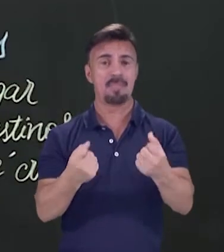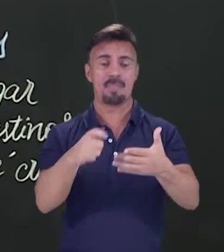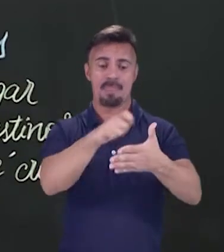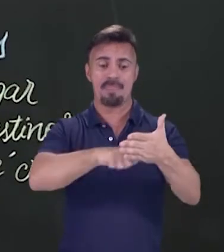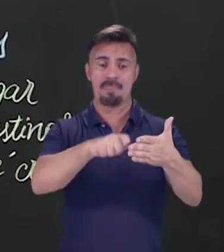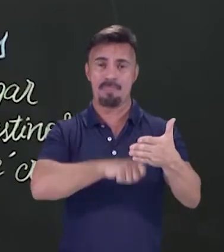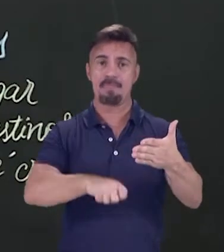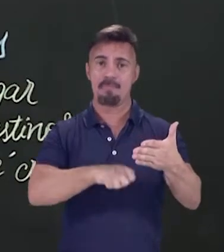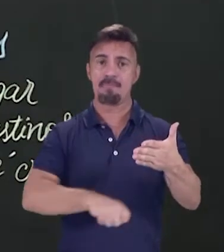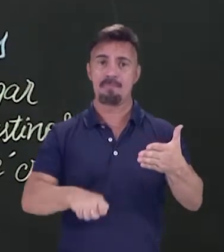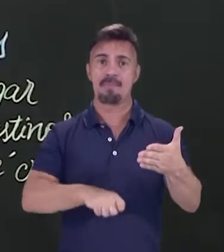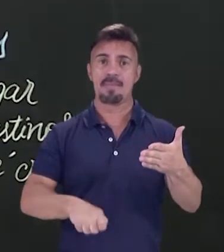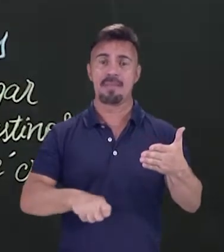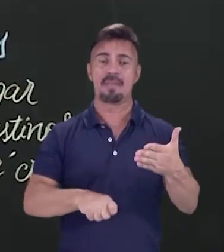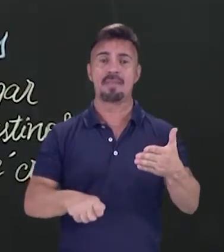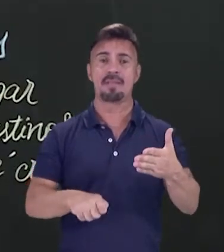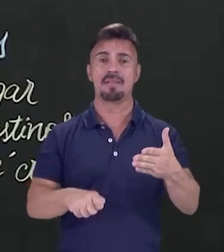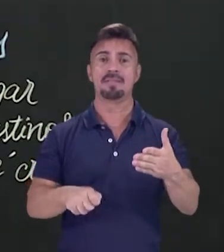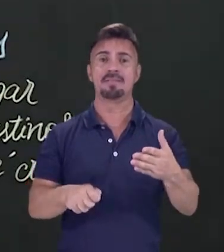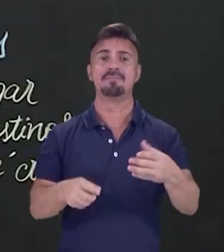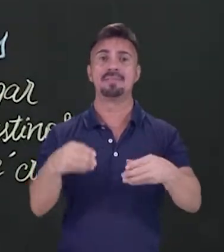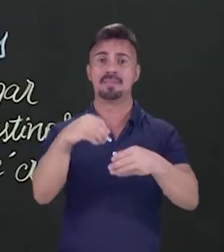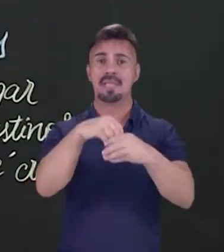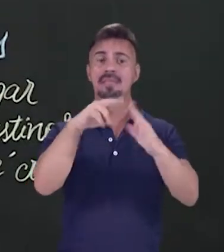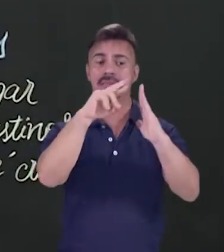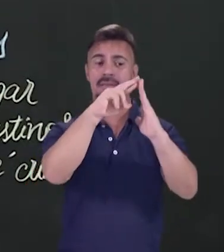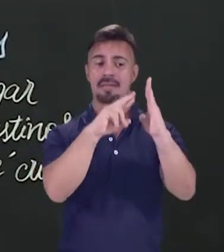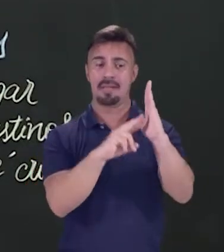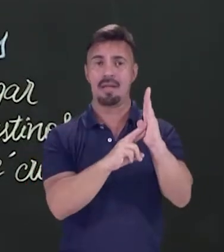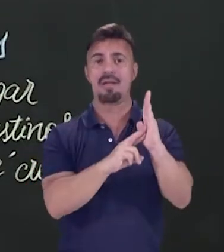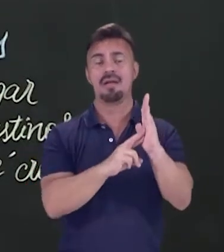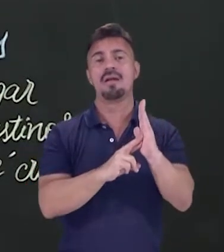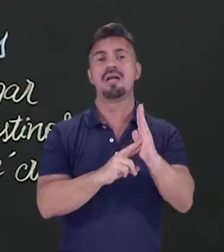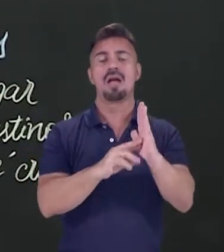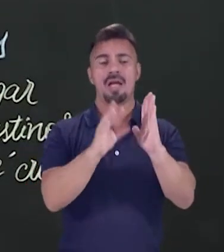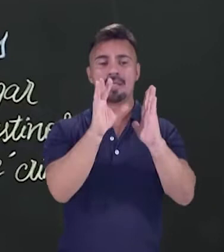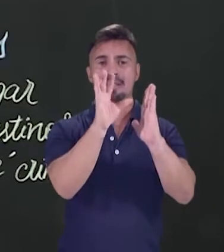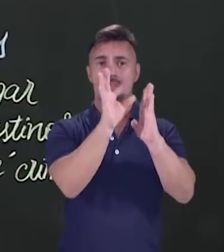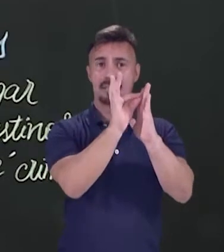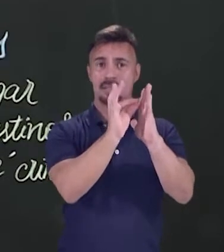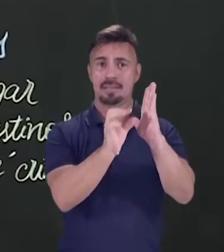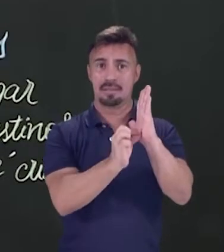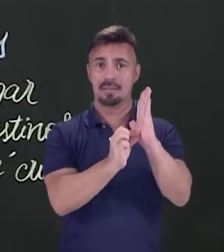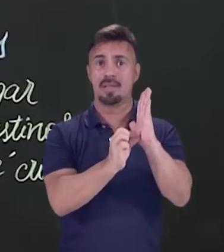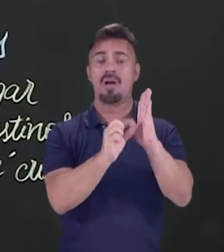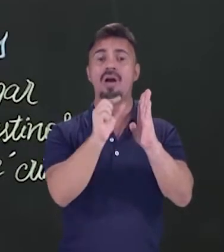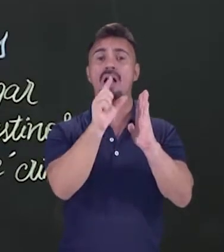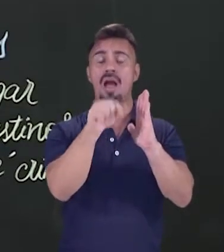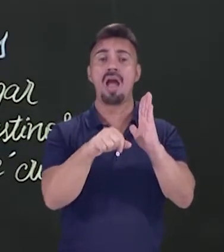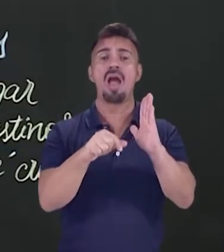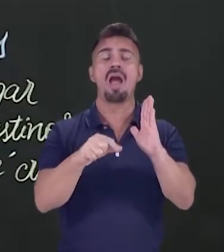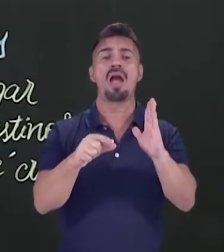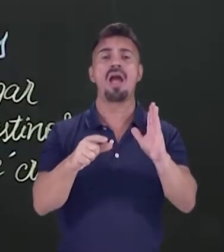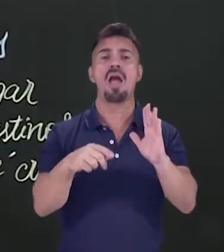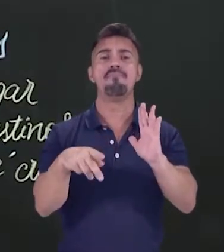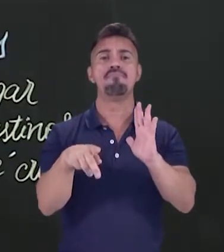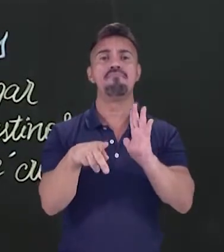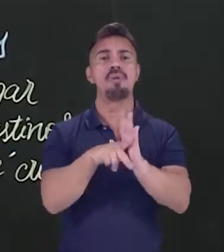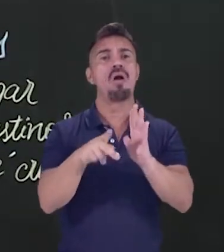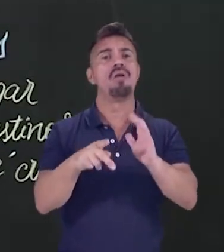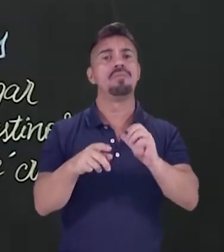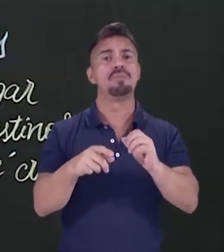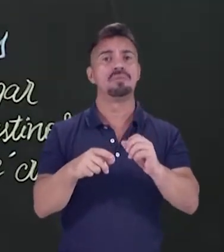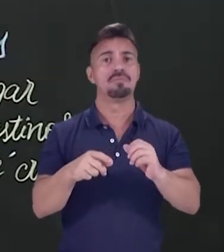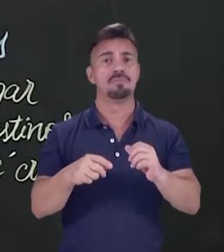texto dentro dos parâmetros esperados. A gente diz então que o artigo de opinião é um texto notadamente autoral, ou